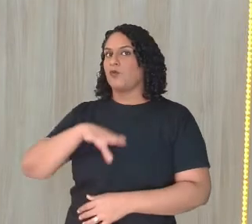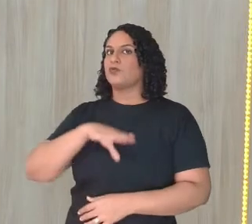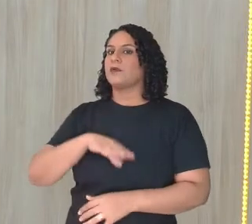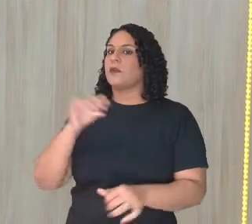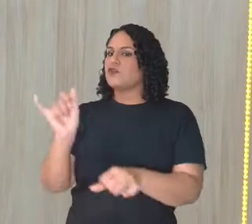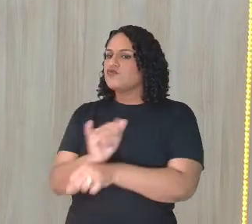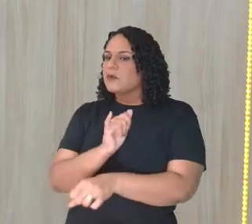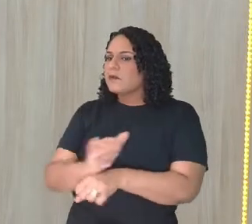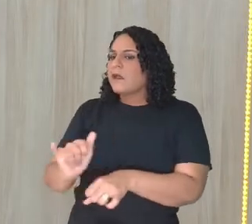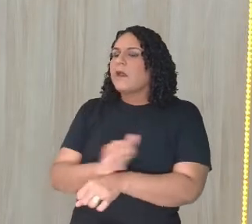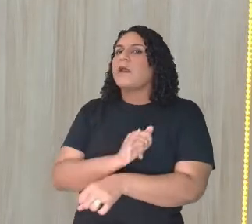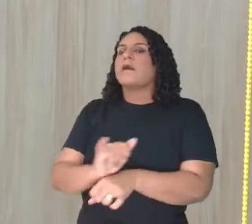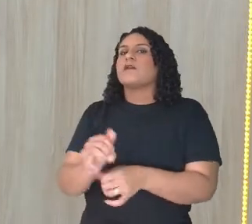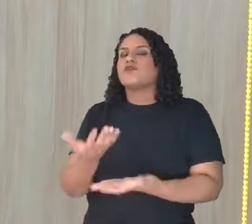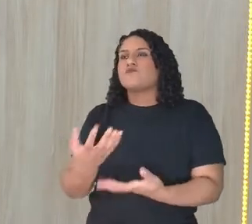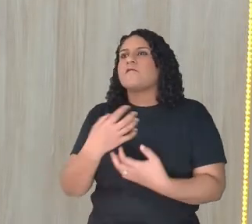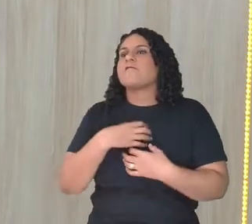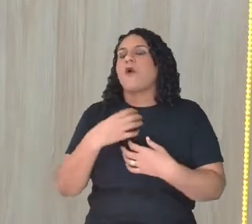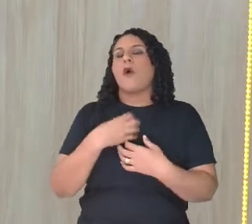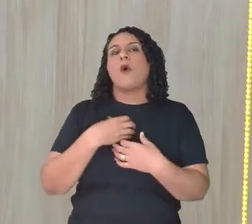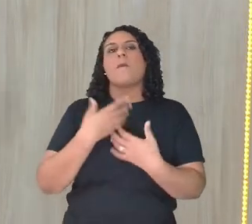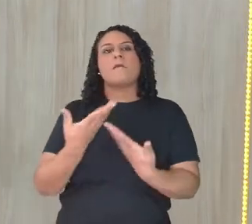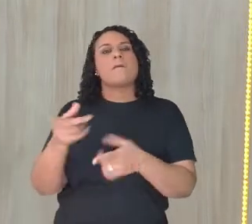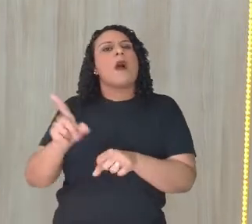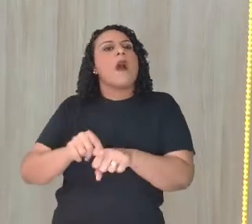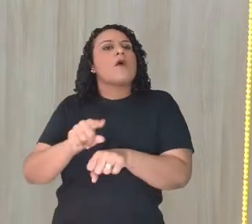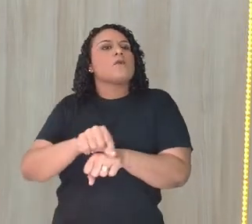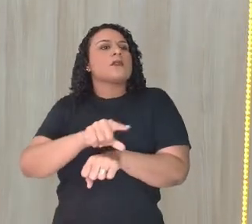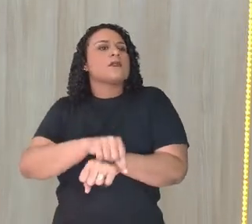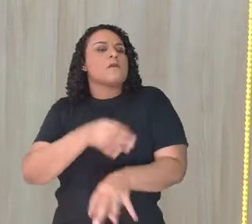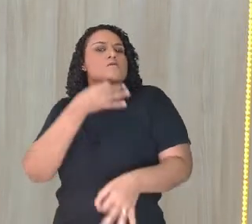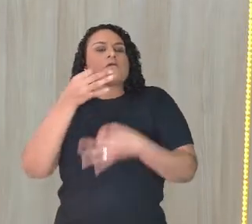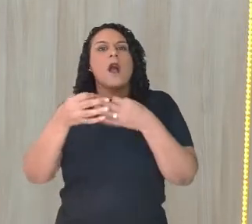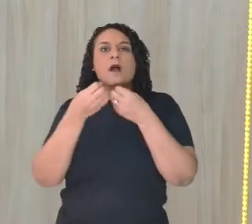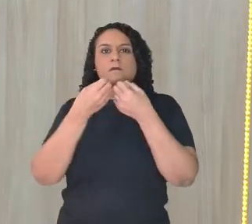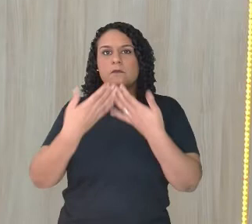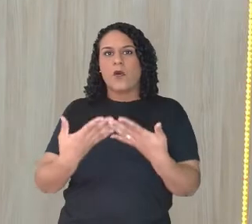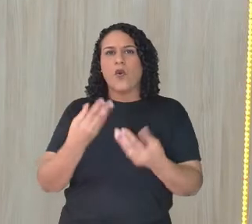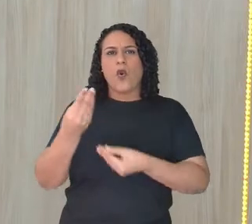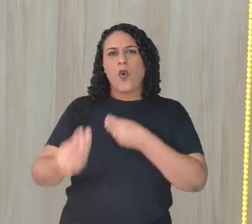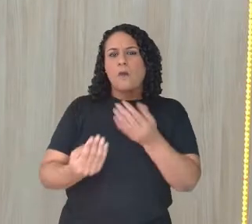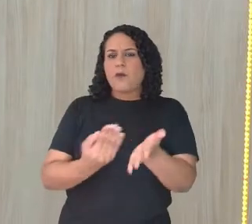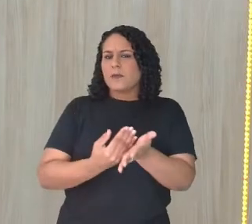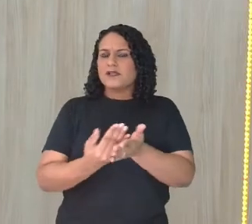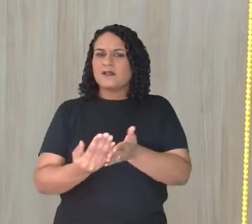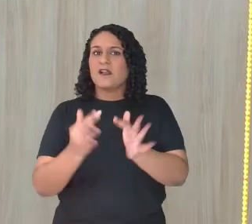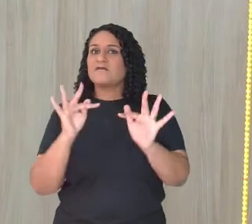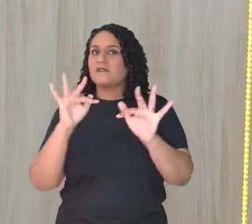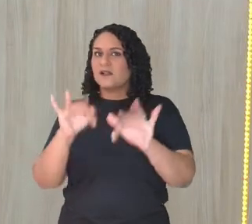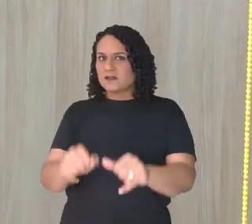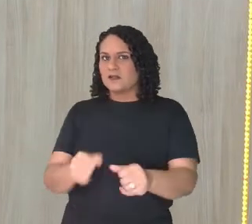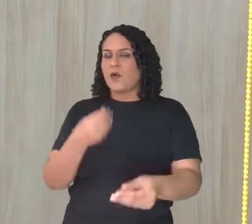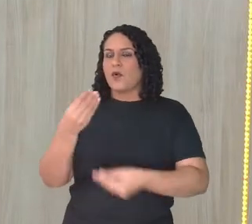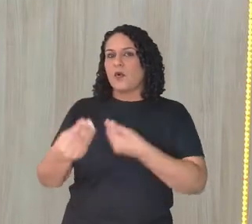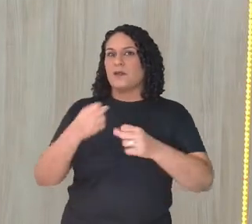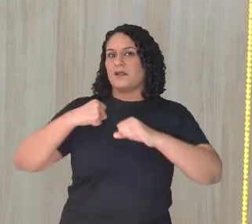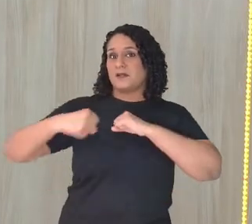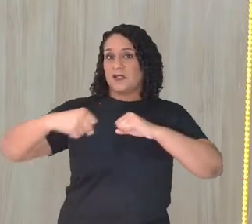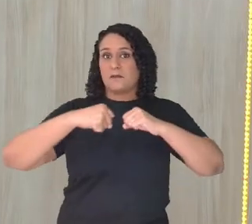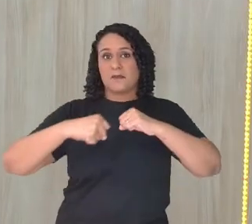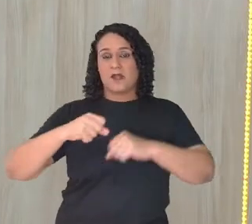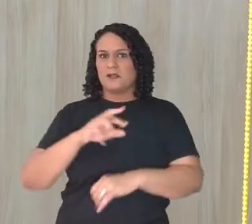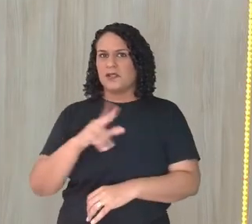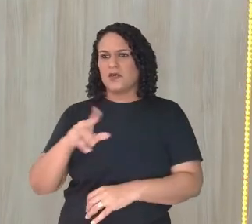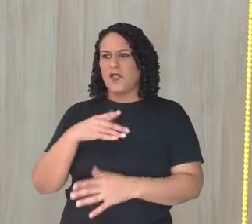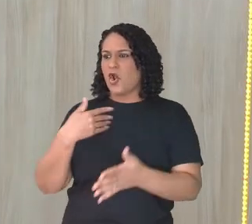dar caminhos para uma boa argumentação. Então, como iniciar, como finalizar. Lembrando sempre que debate não é